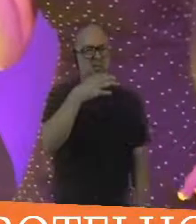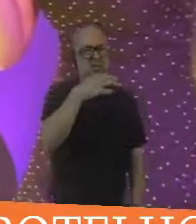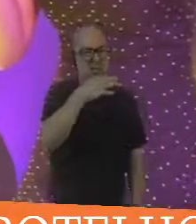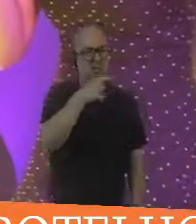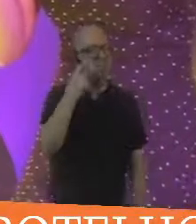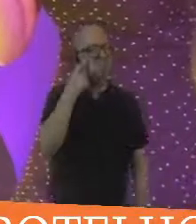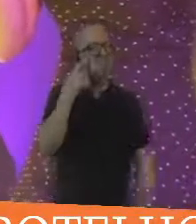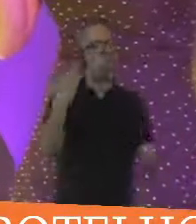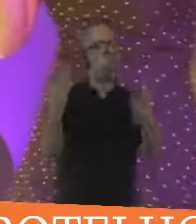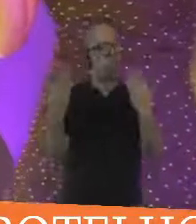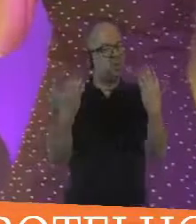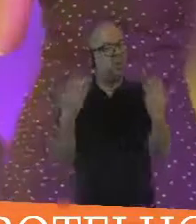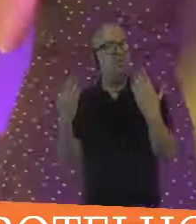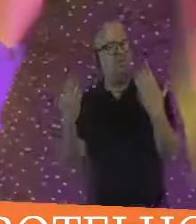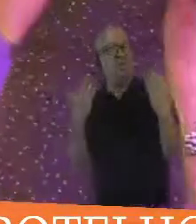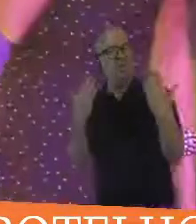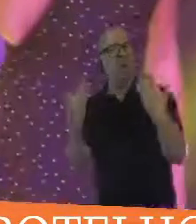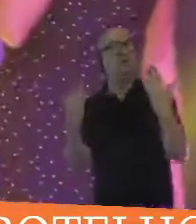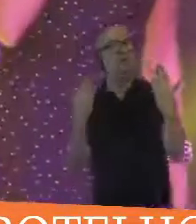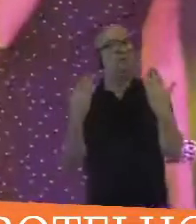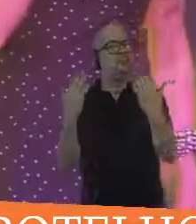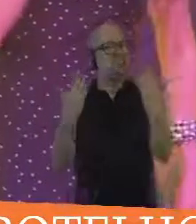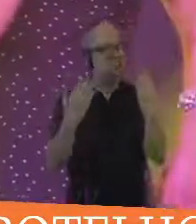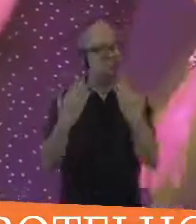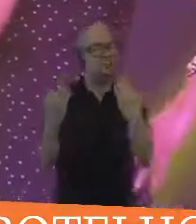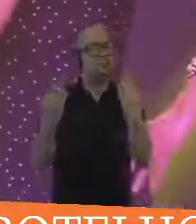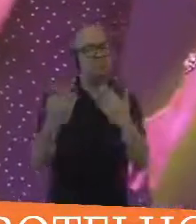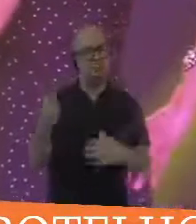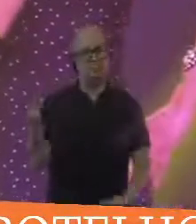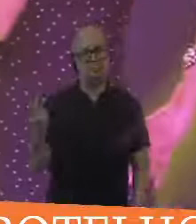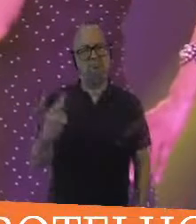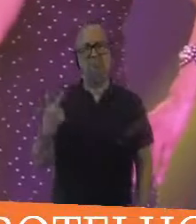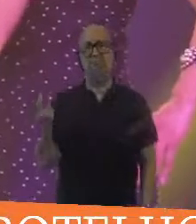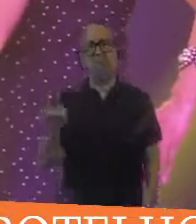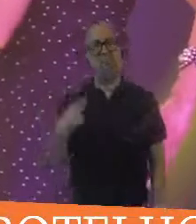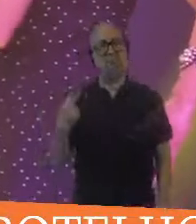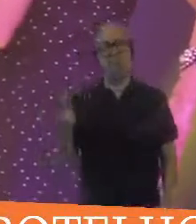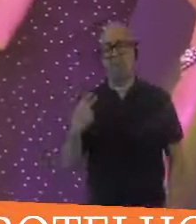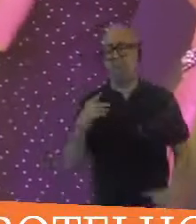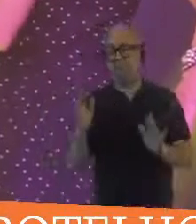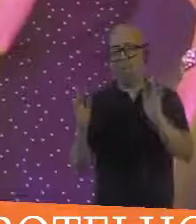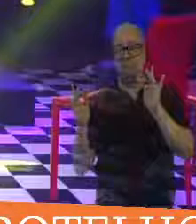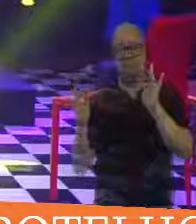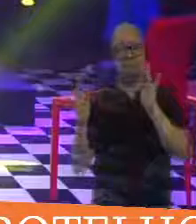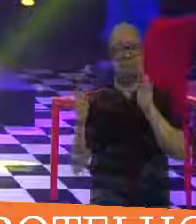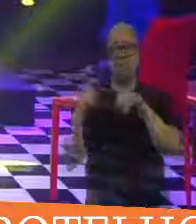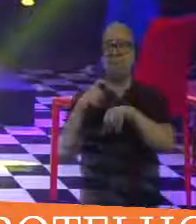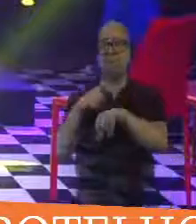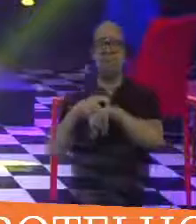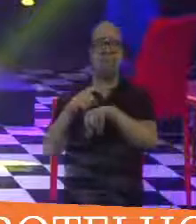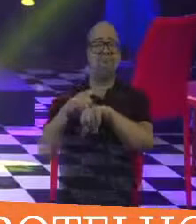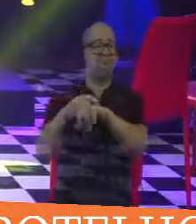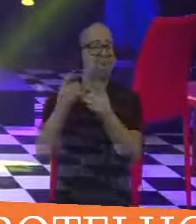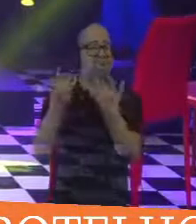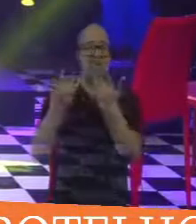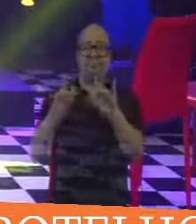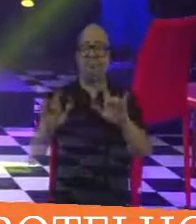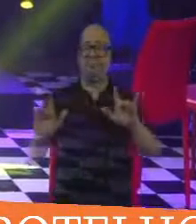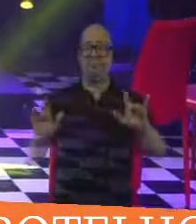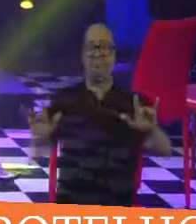eu estou desconfiada que o nosso caso está na hora de acabar.